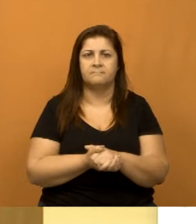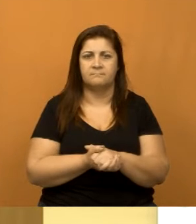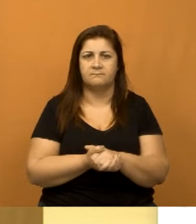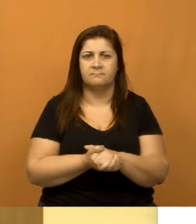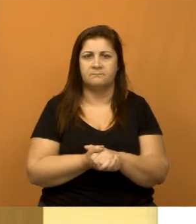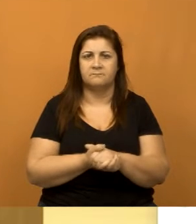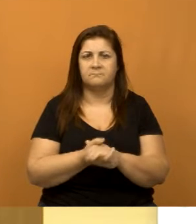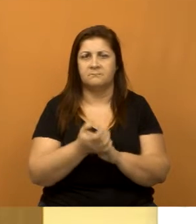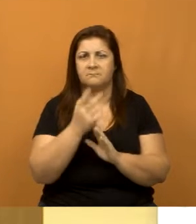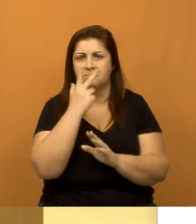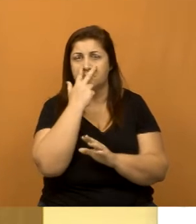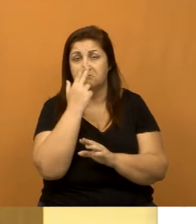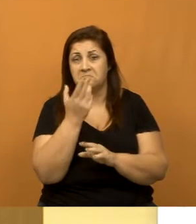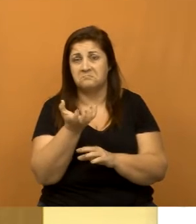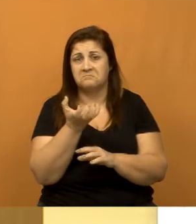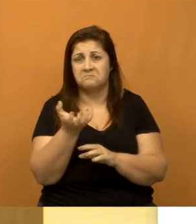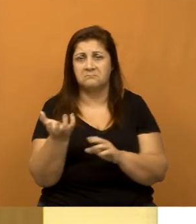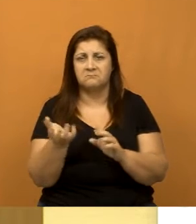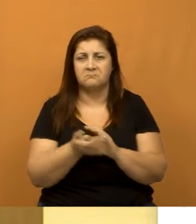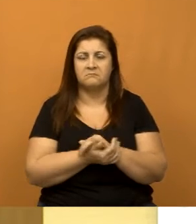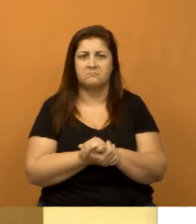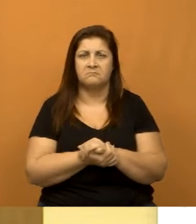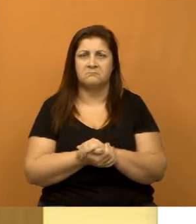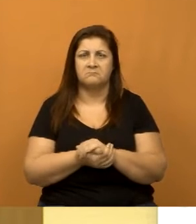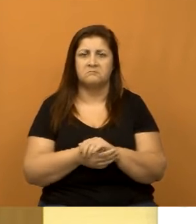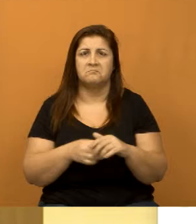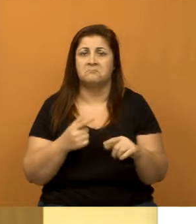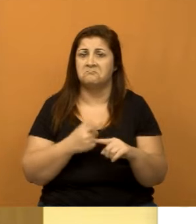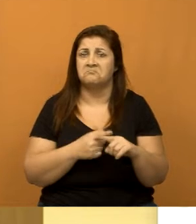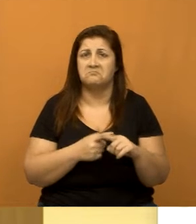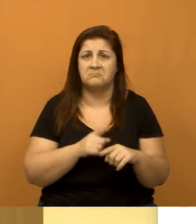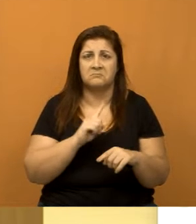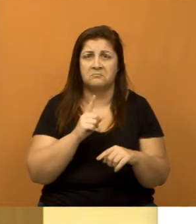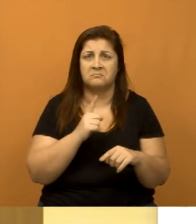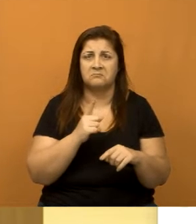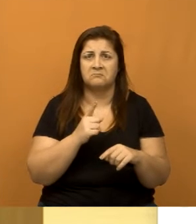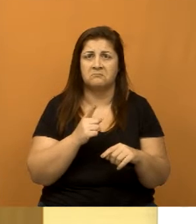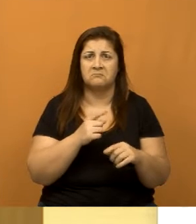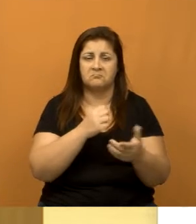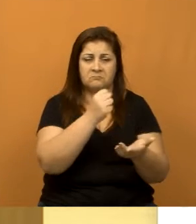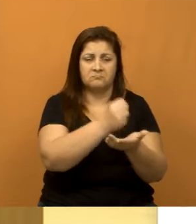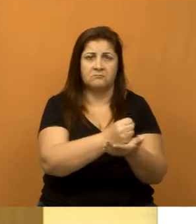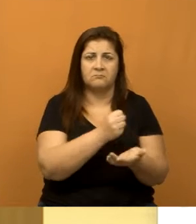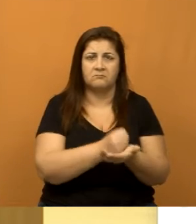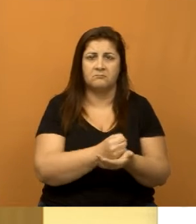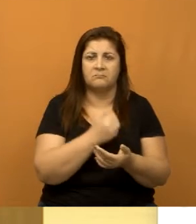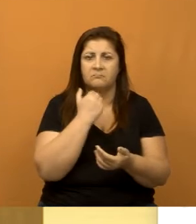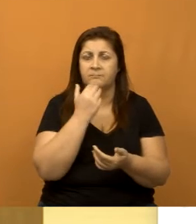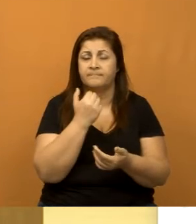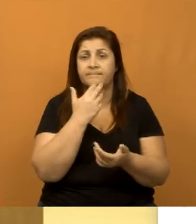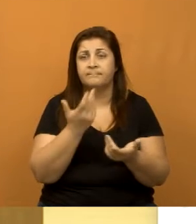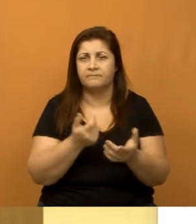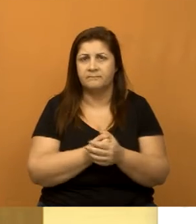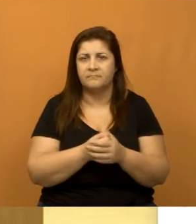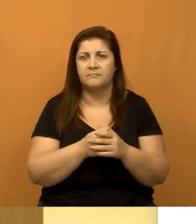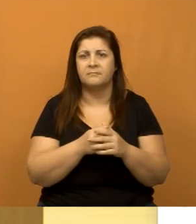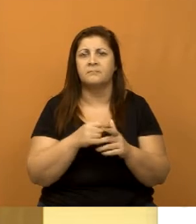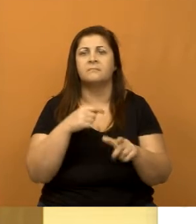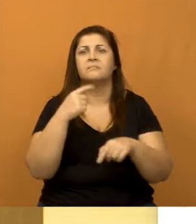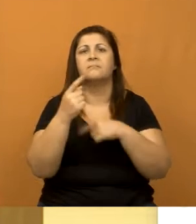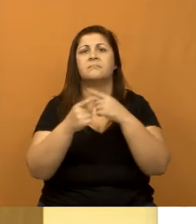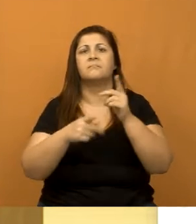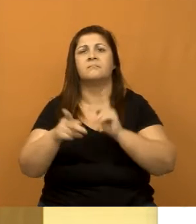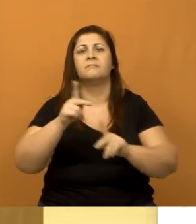que o Correio tem adotado, né? Porque não contrata ninguém, porque não melhora o serviço, e aí depois a população ainda concorda, é verdade, o